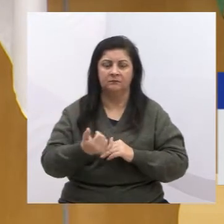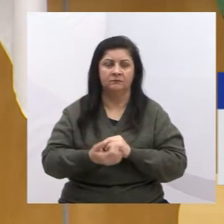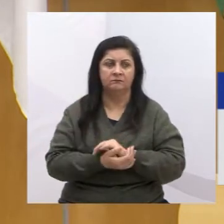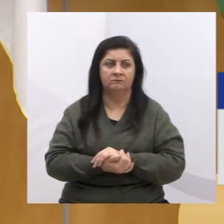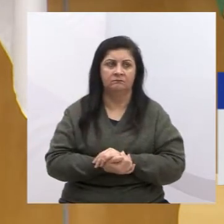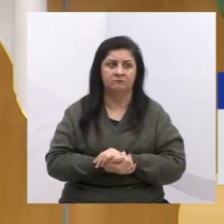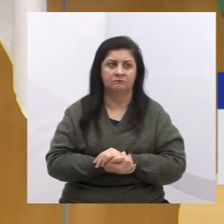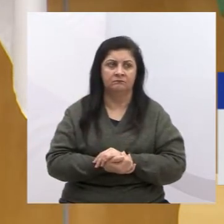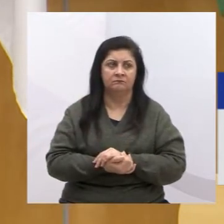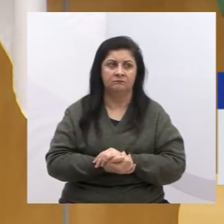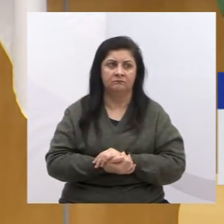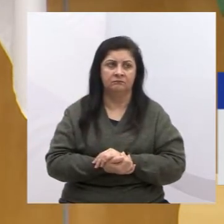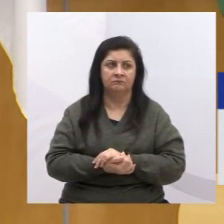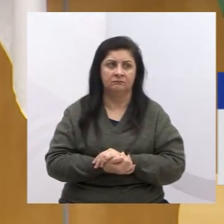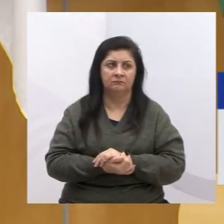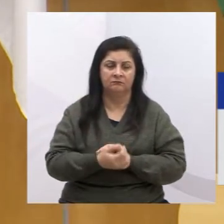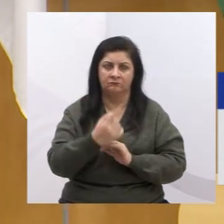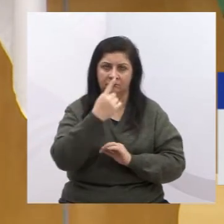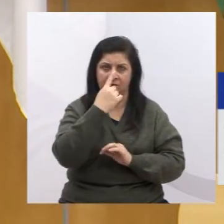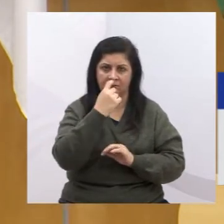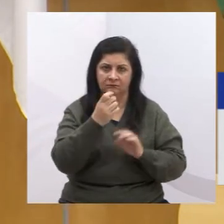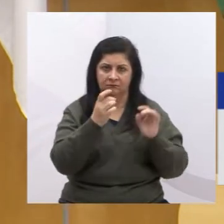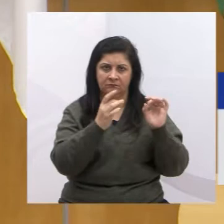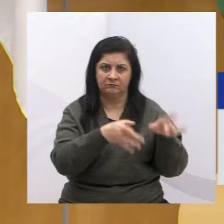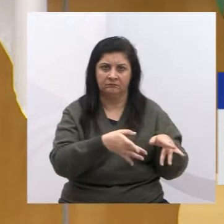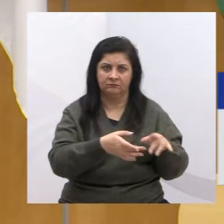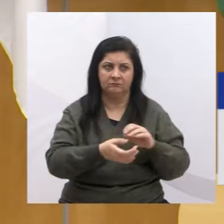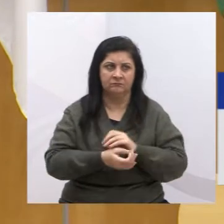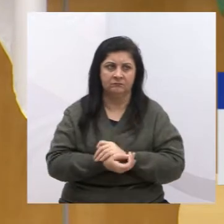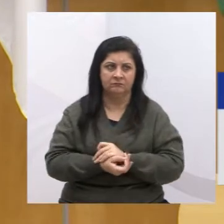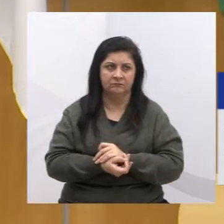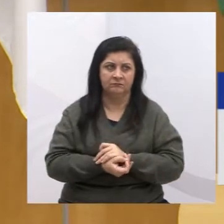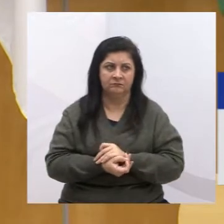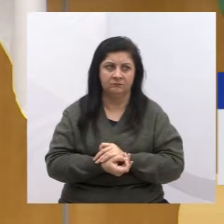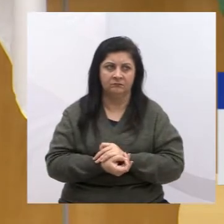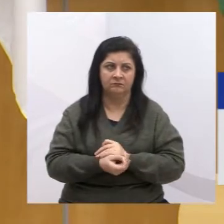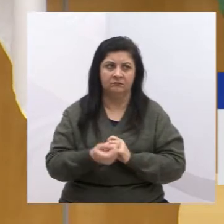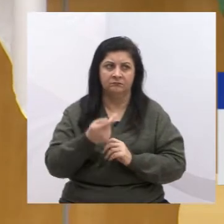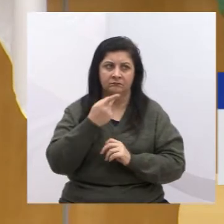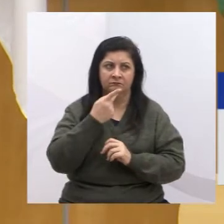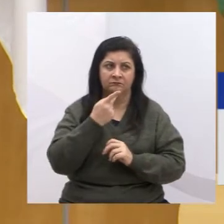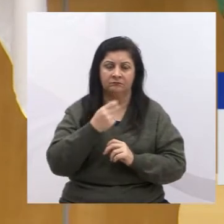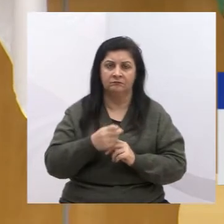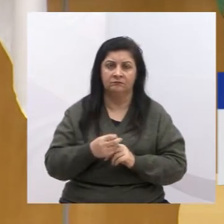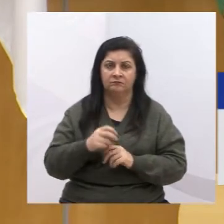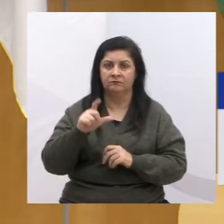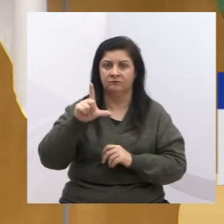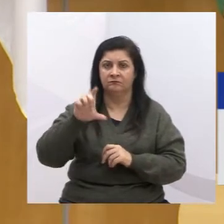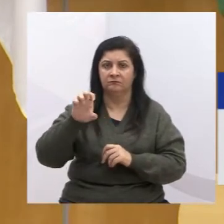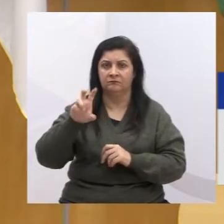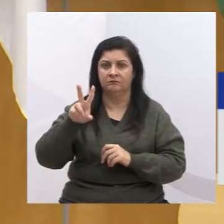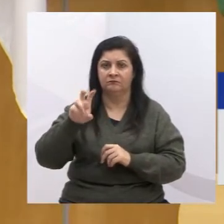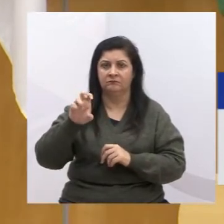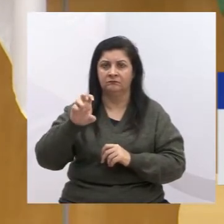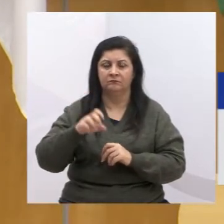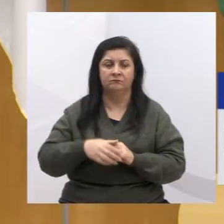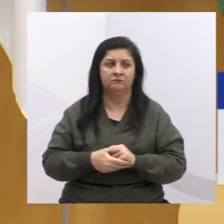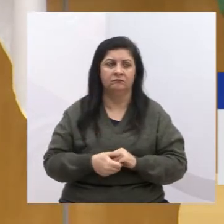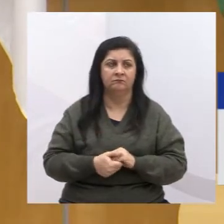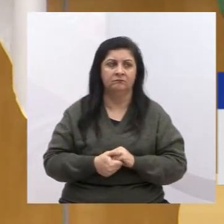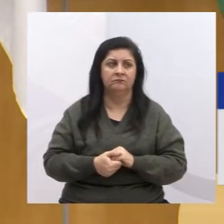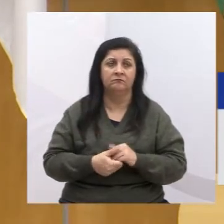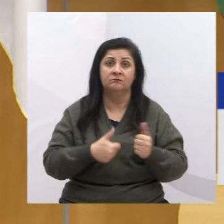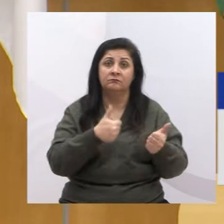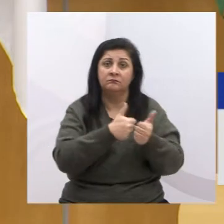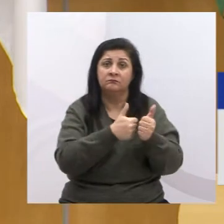sobre o descarte, né, inadequado de resíduos sólidos, e eu citei na ocasião o Leve, ali do Alto Santana, muito próximo